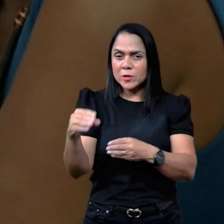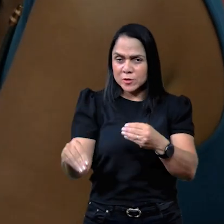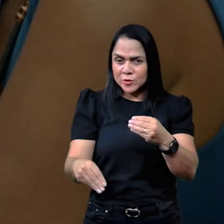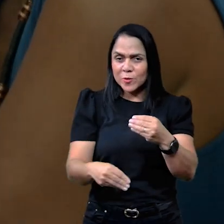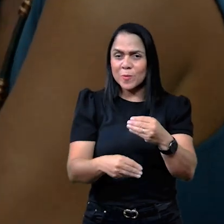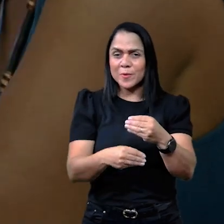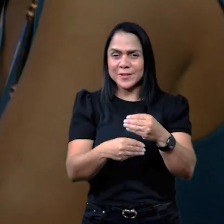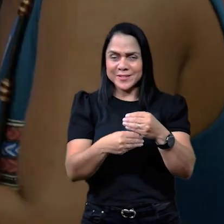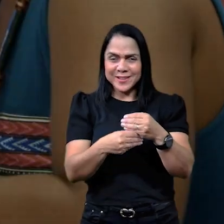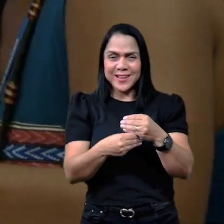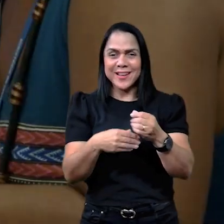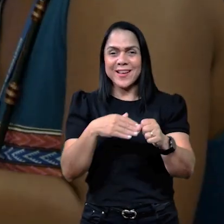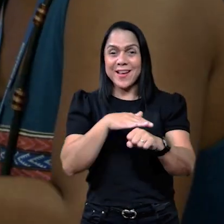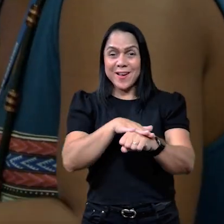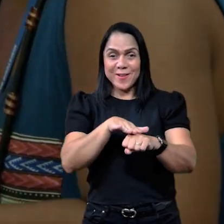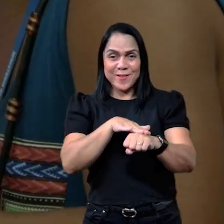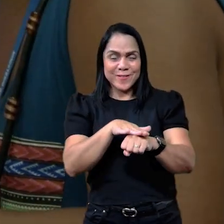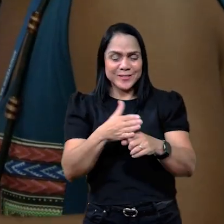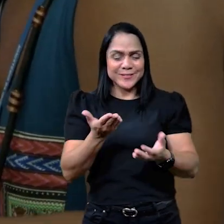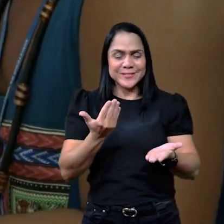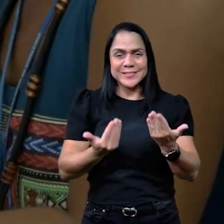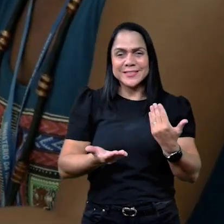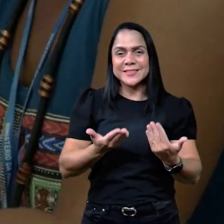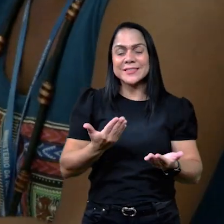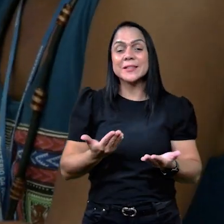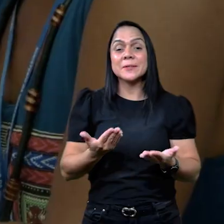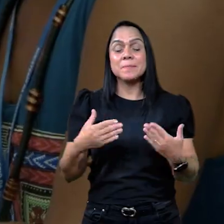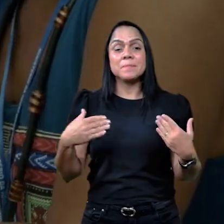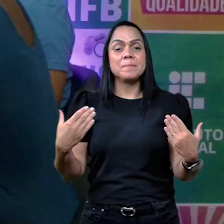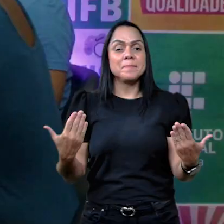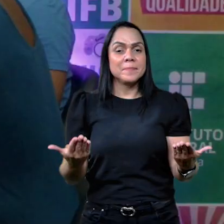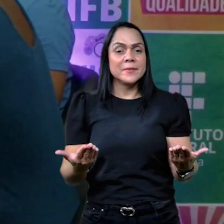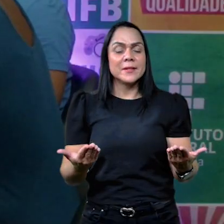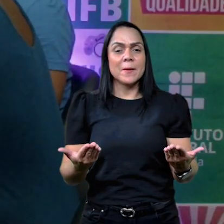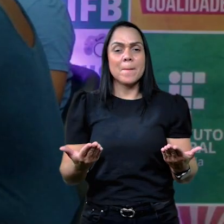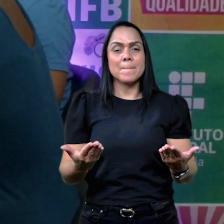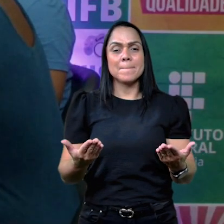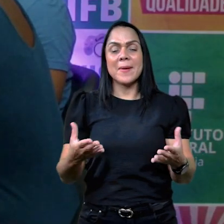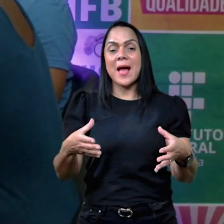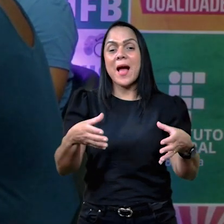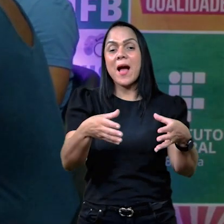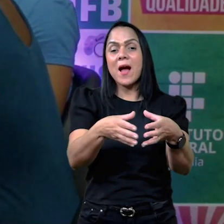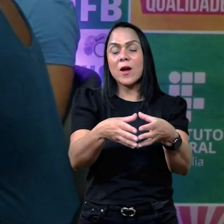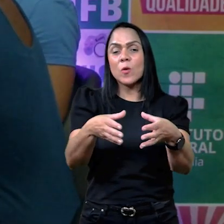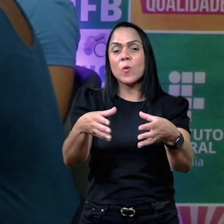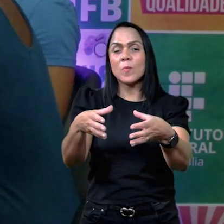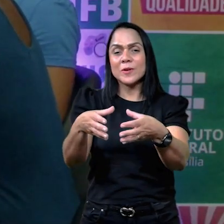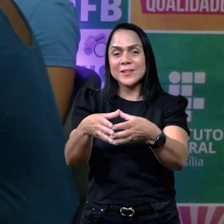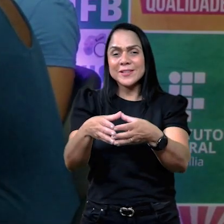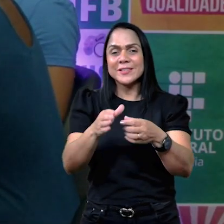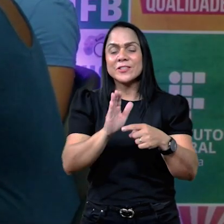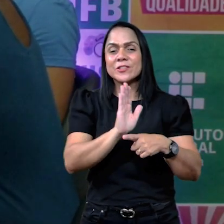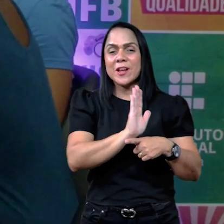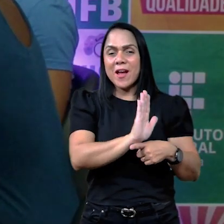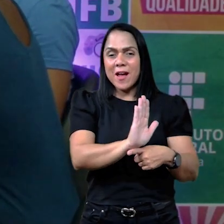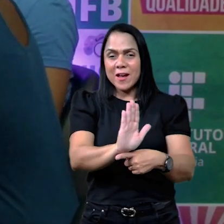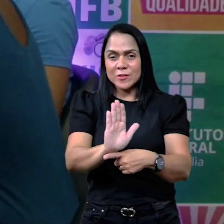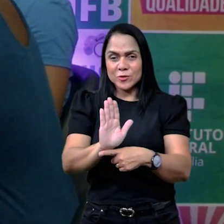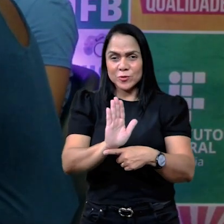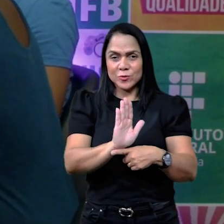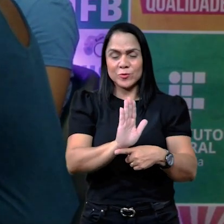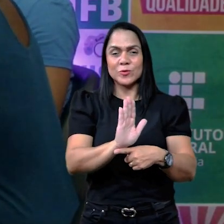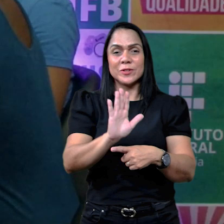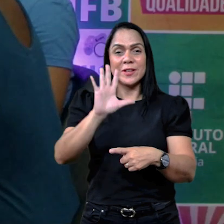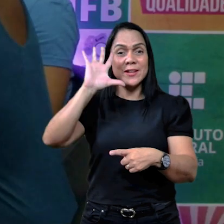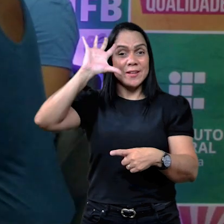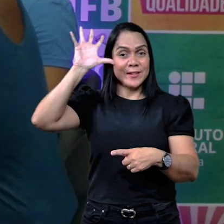aí a conversa vai deixar a gente um pouco mais leve, é que assim, a contribuição das comunidades, né, de matriz africana, e aí